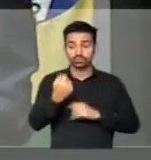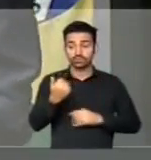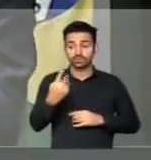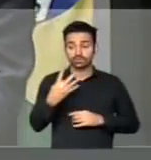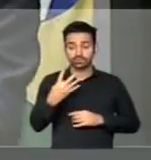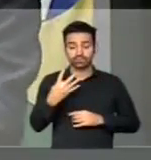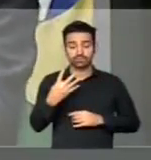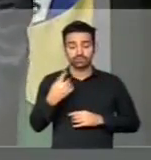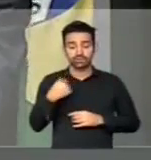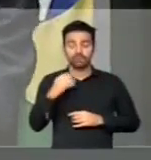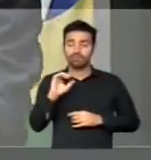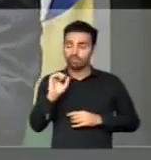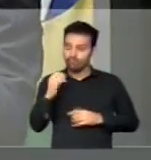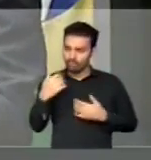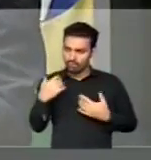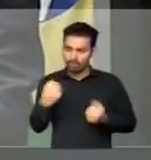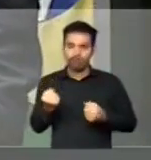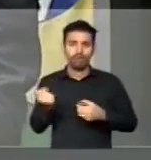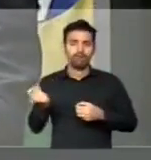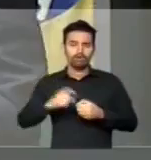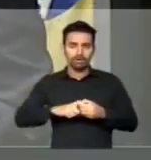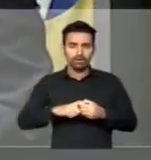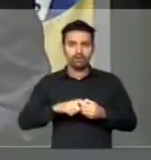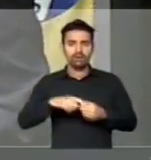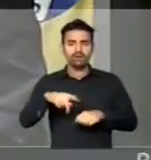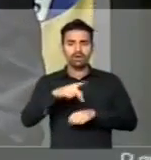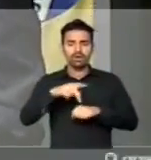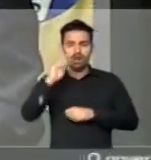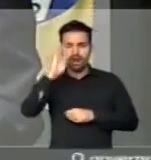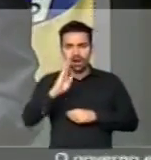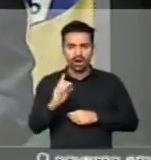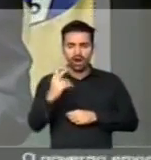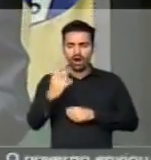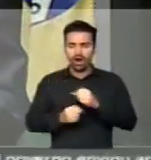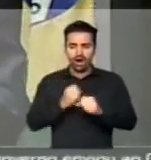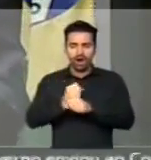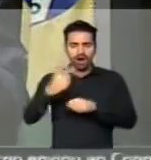e voltaremos a oferecer ao país daqui a 2 anos.